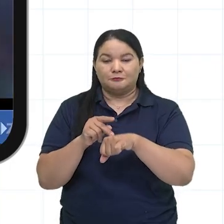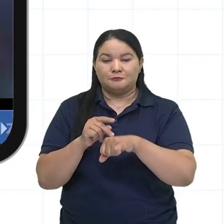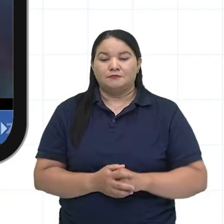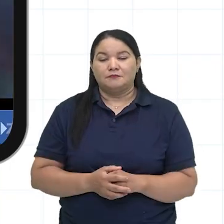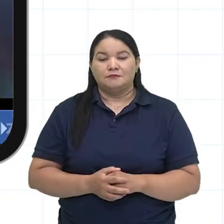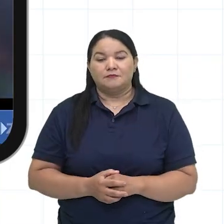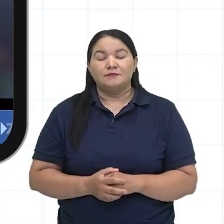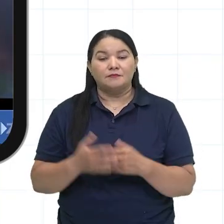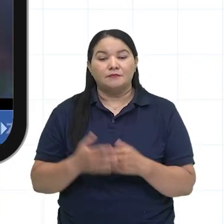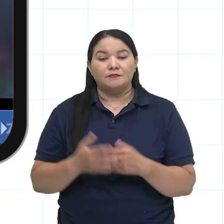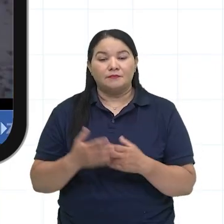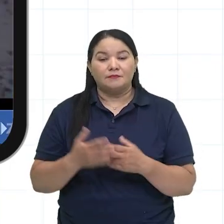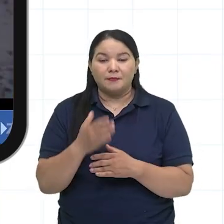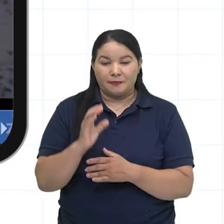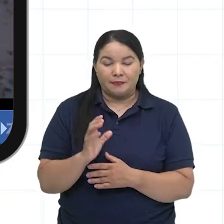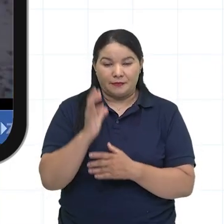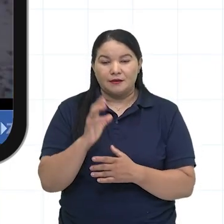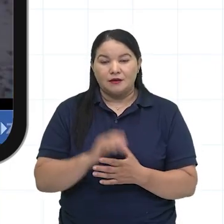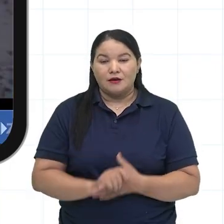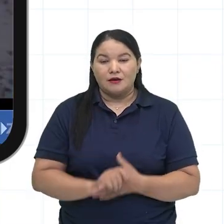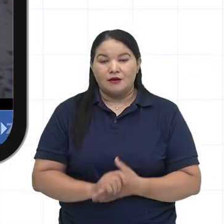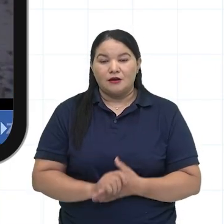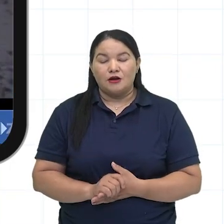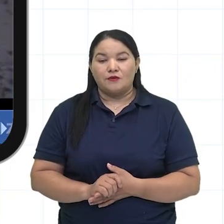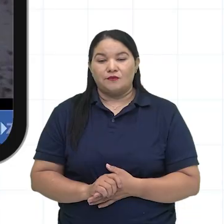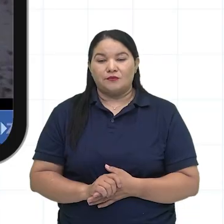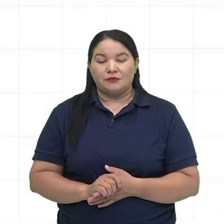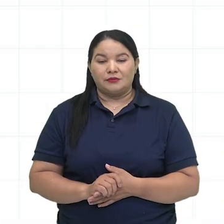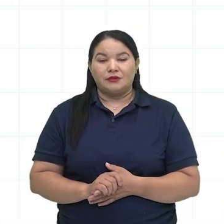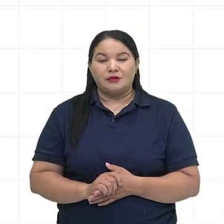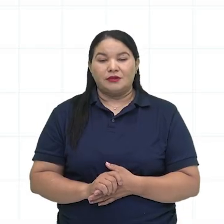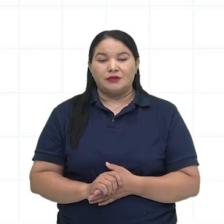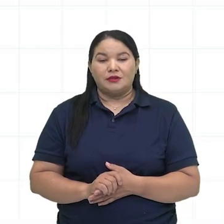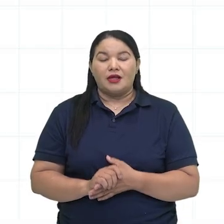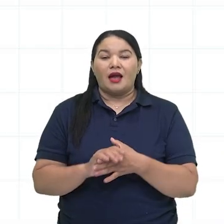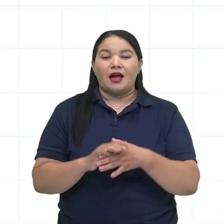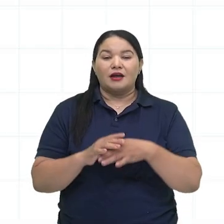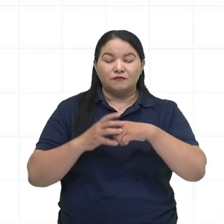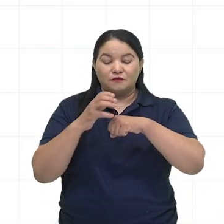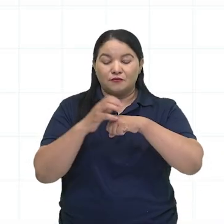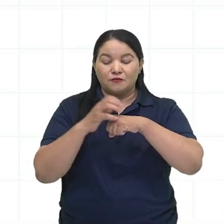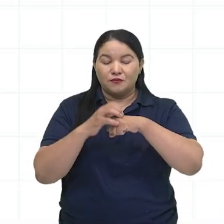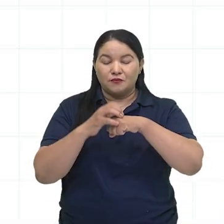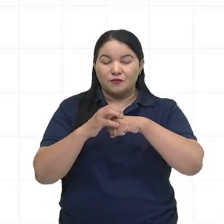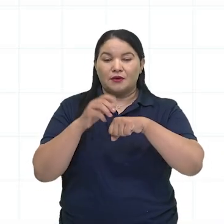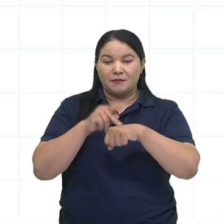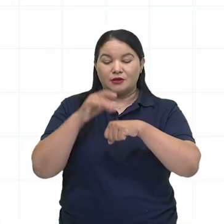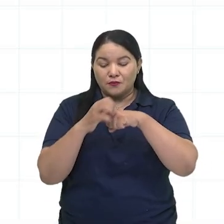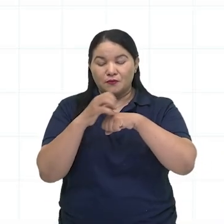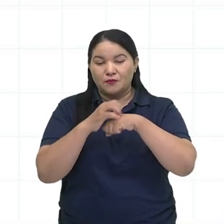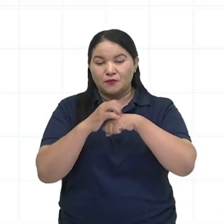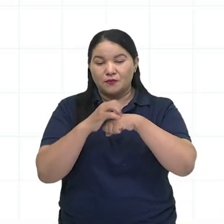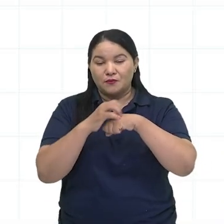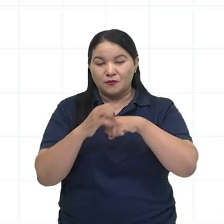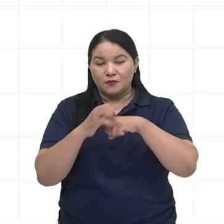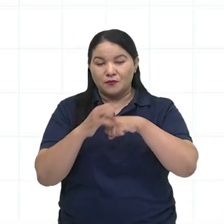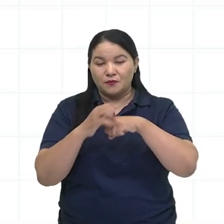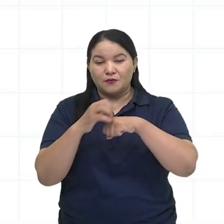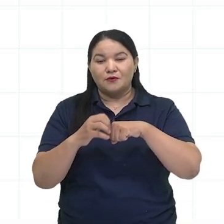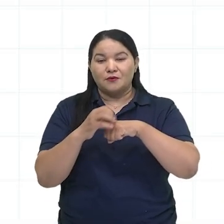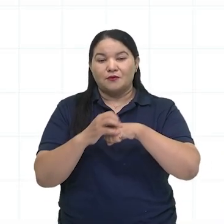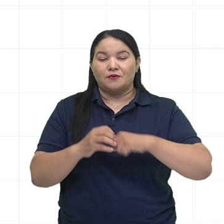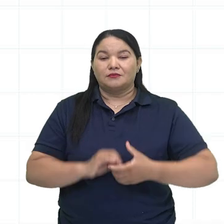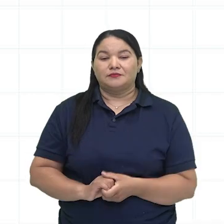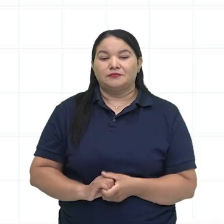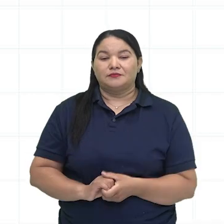do intemperismo, ou seja, com o desgaste dessas pedras, né? Oh, meu